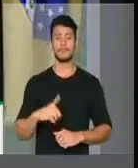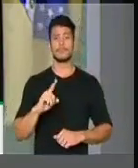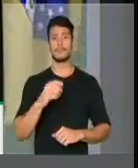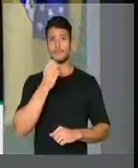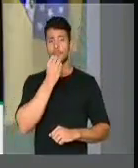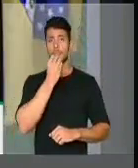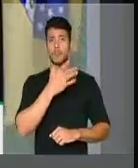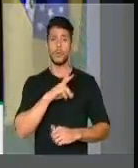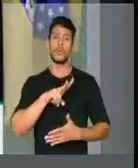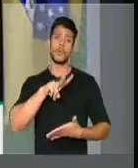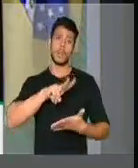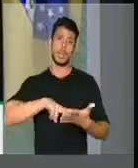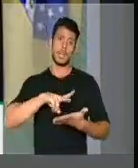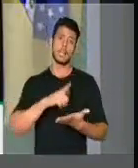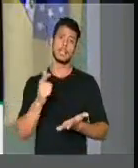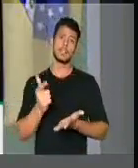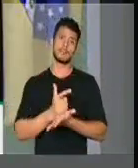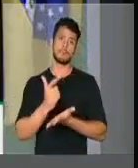senhor presidente,